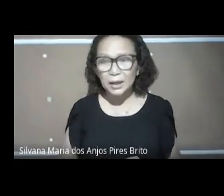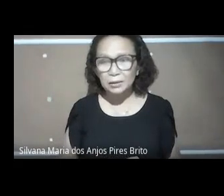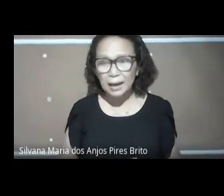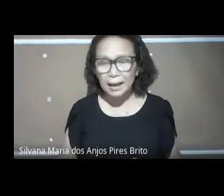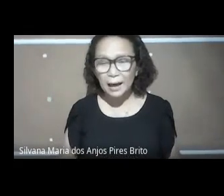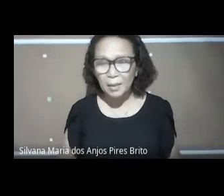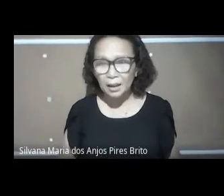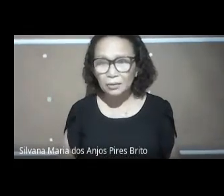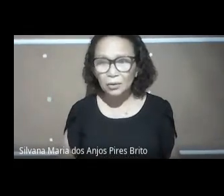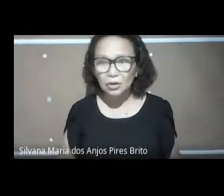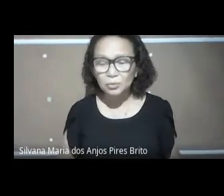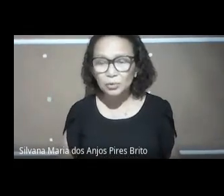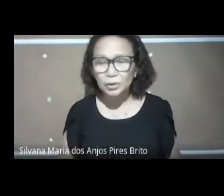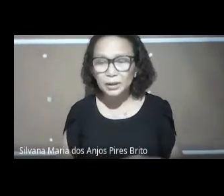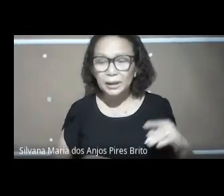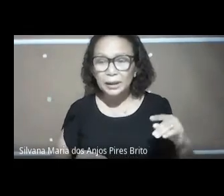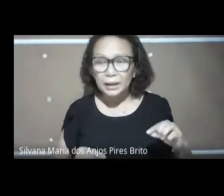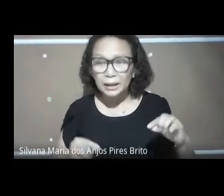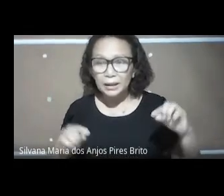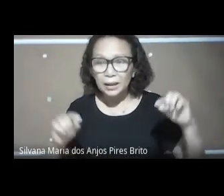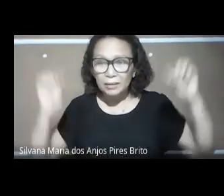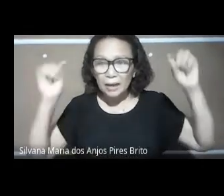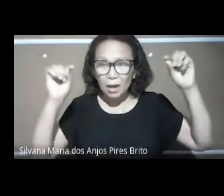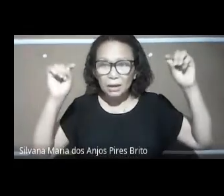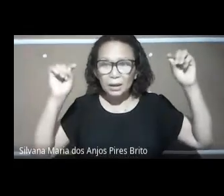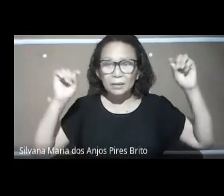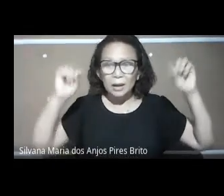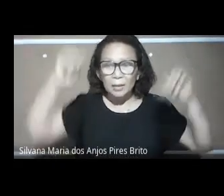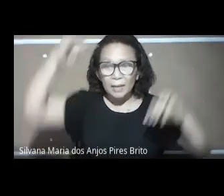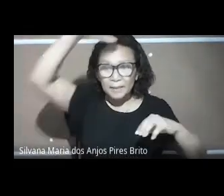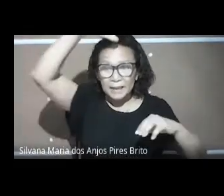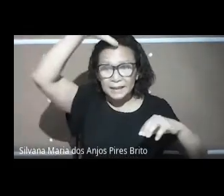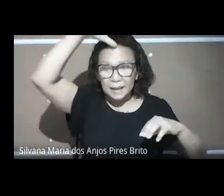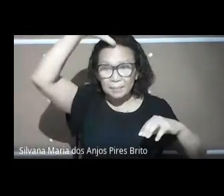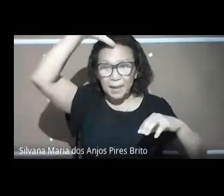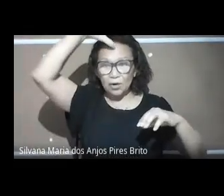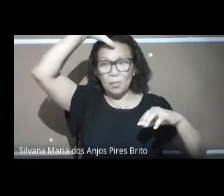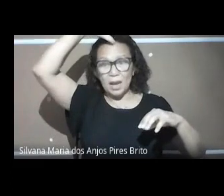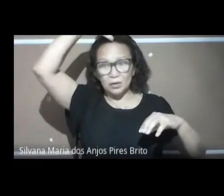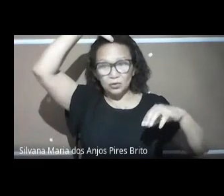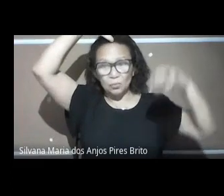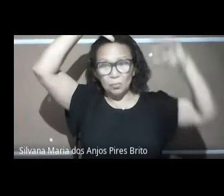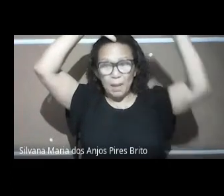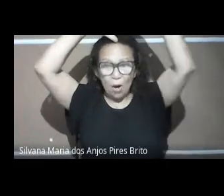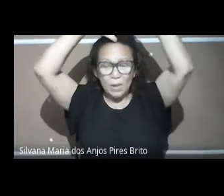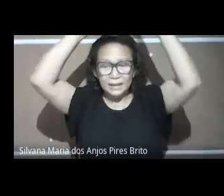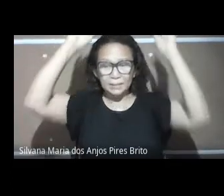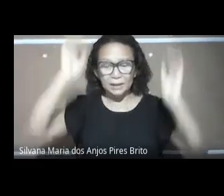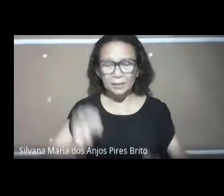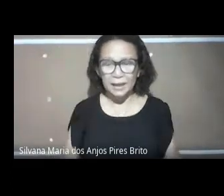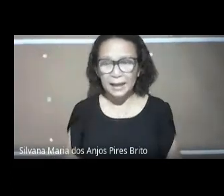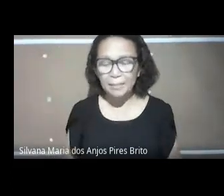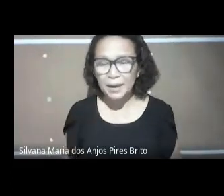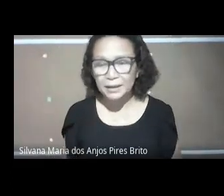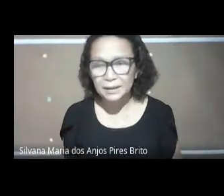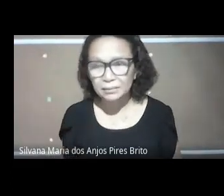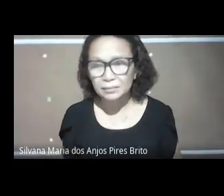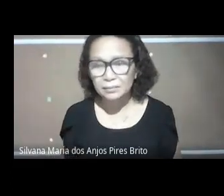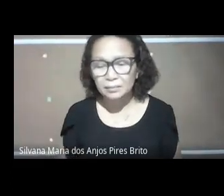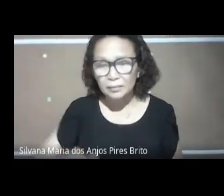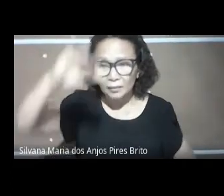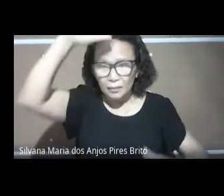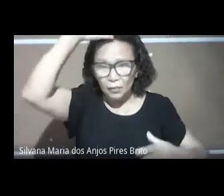posicionar direito a câmera no notebook, então está cortando. Mas precisa ter pelo menos um palmo acima da minha